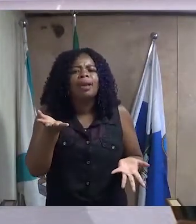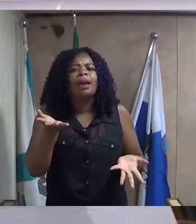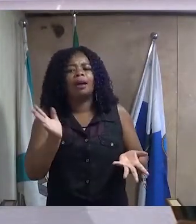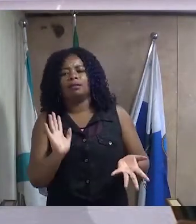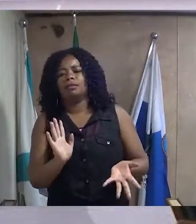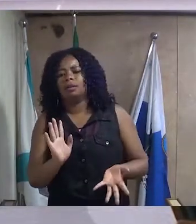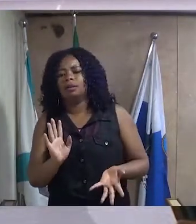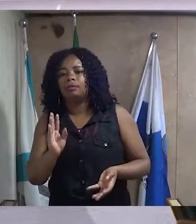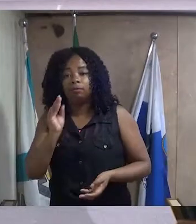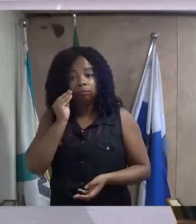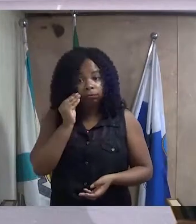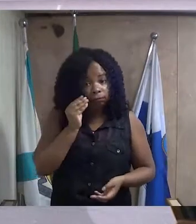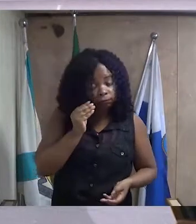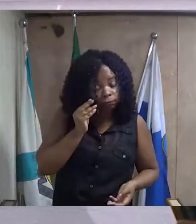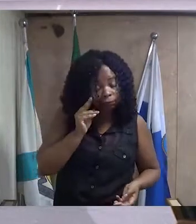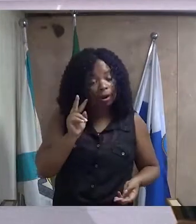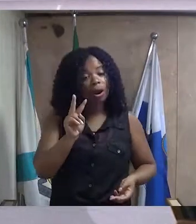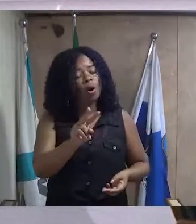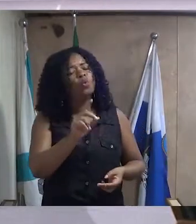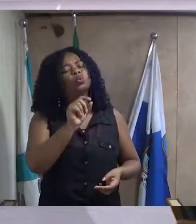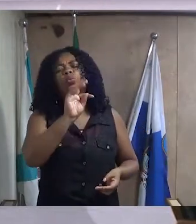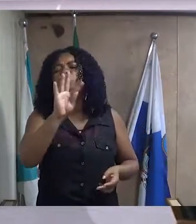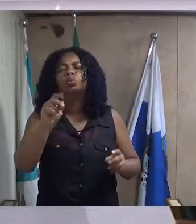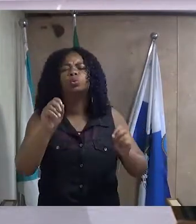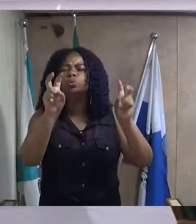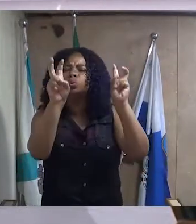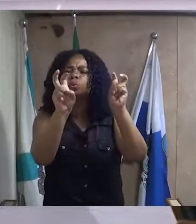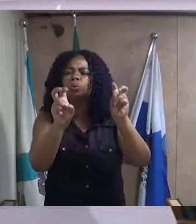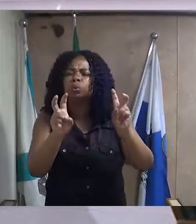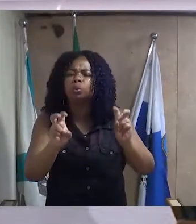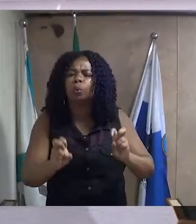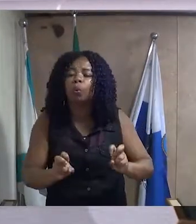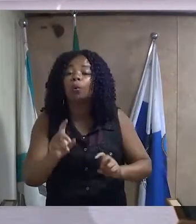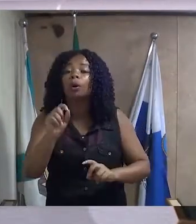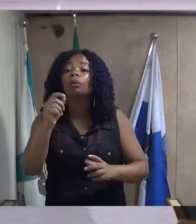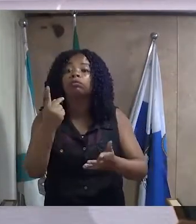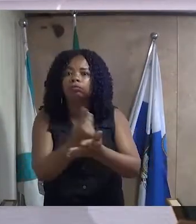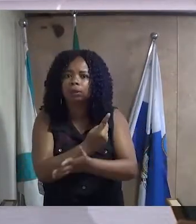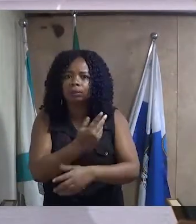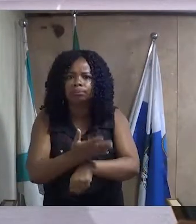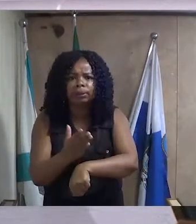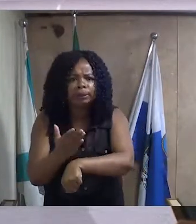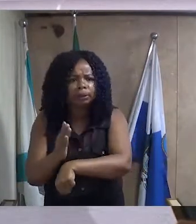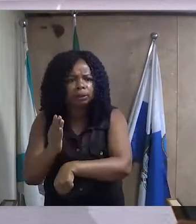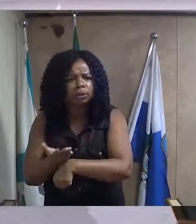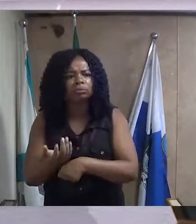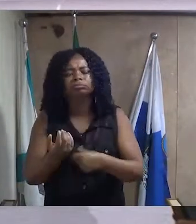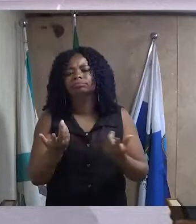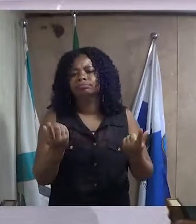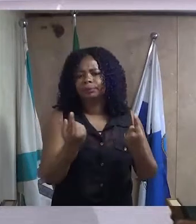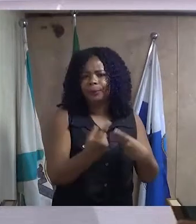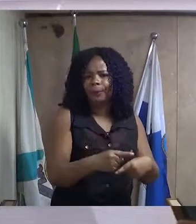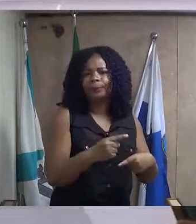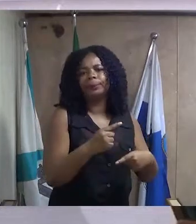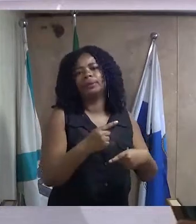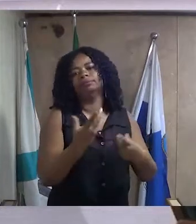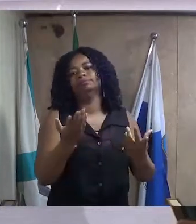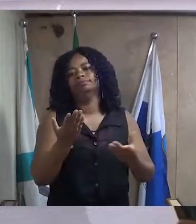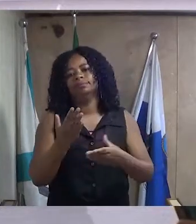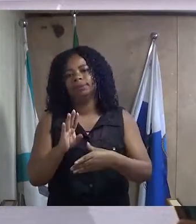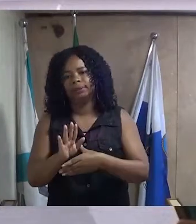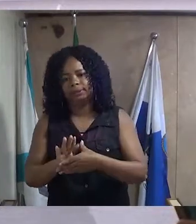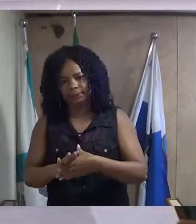esse capítulo macabro que eles estão fazendo aí para poder vender a SEDAI e